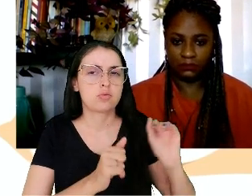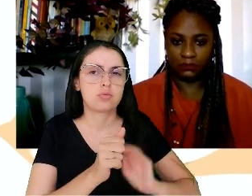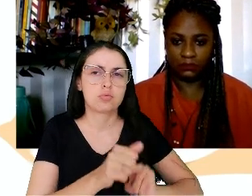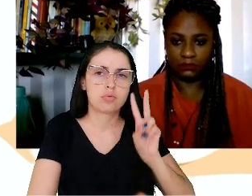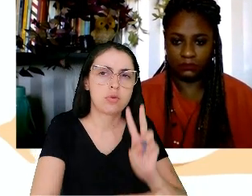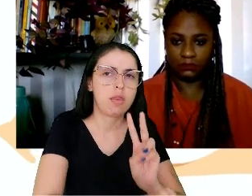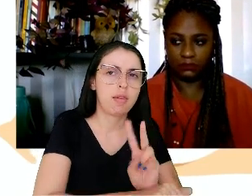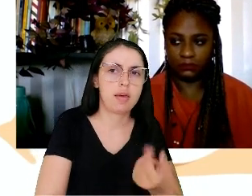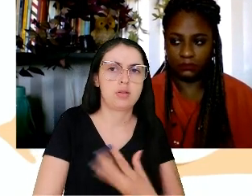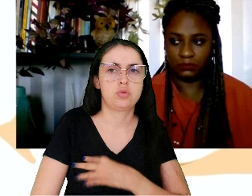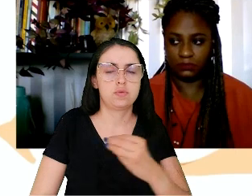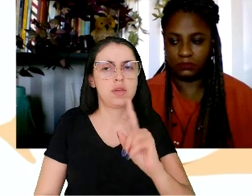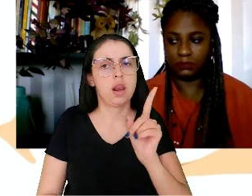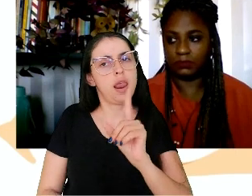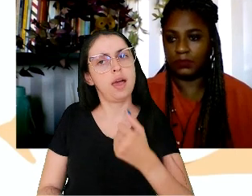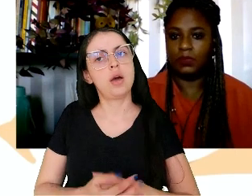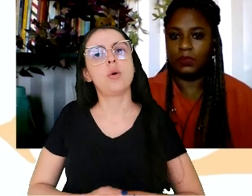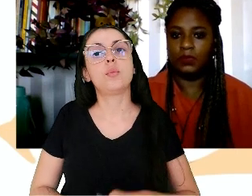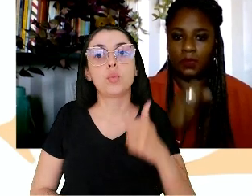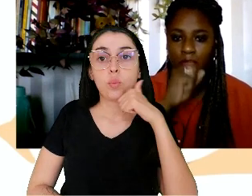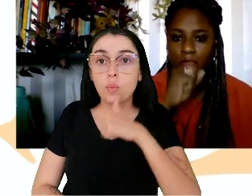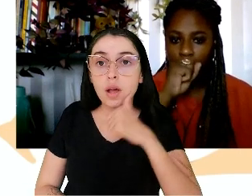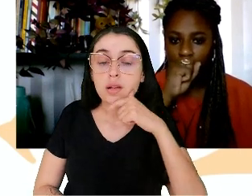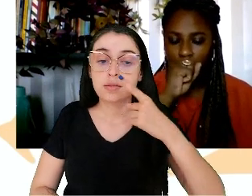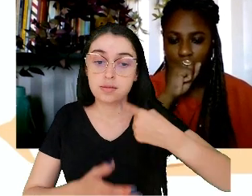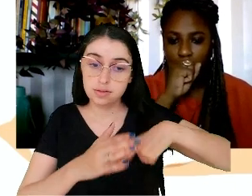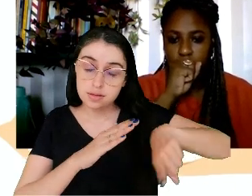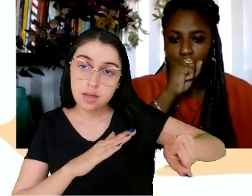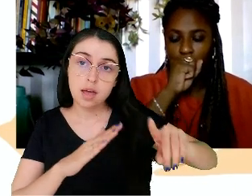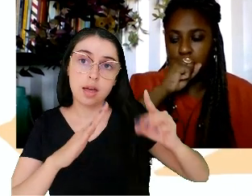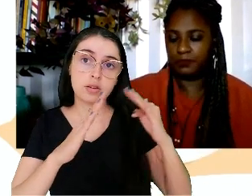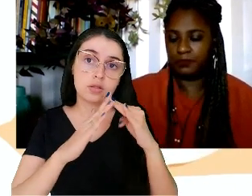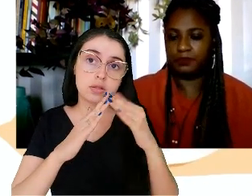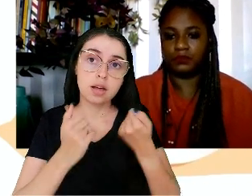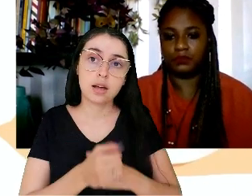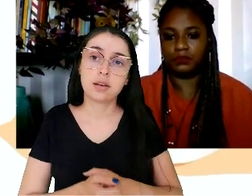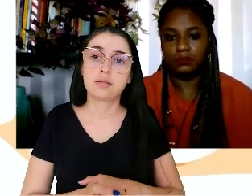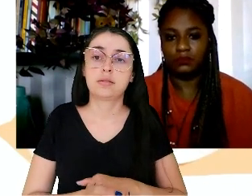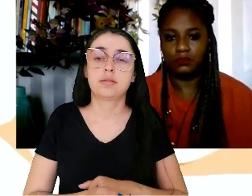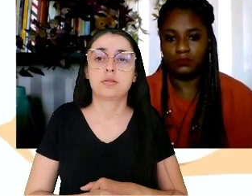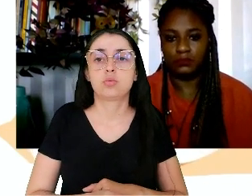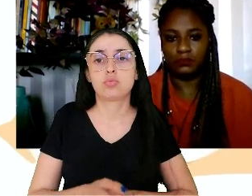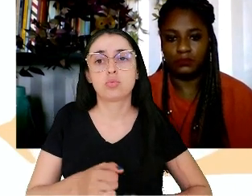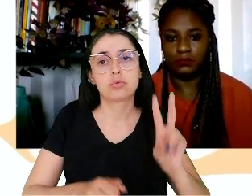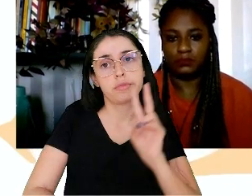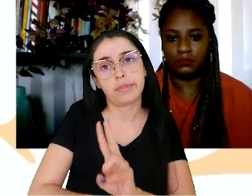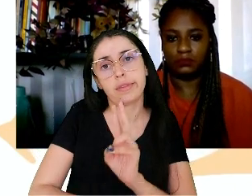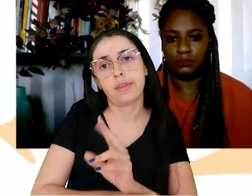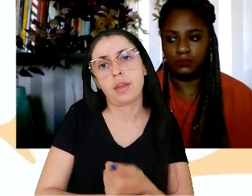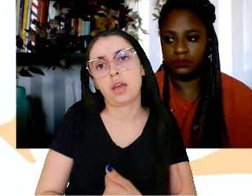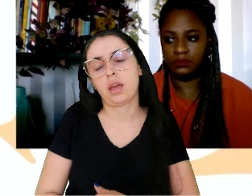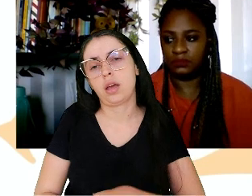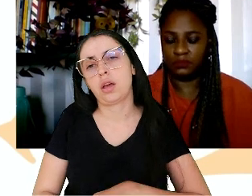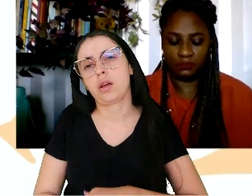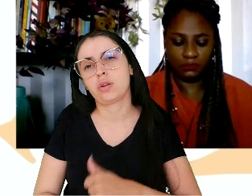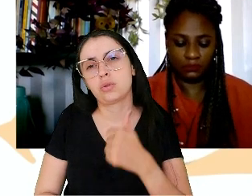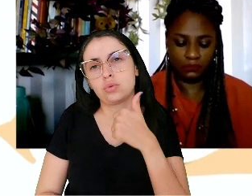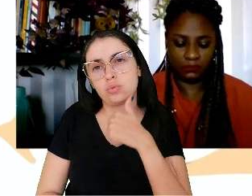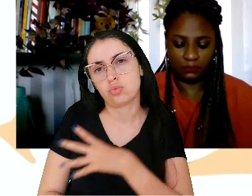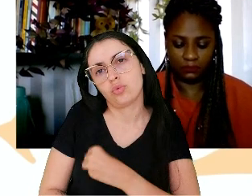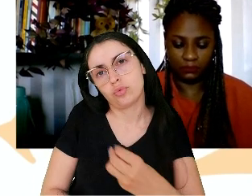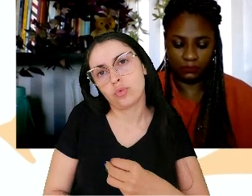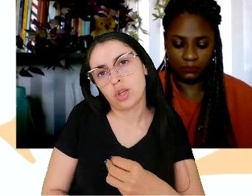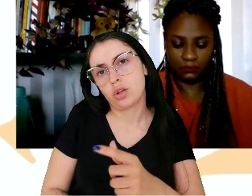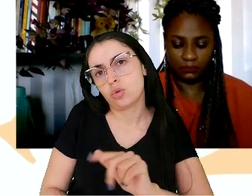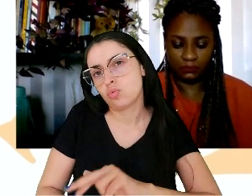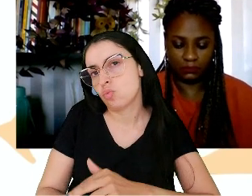cuidando dos filhos, mas também aquela mulher que sai de casa para cuidar dos filhos das outras e que